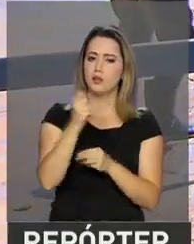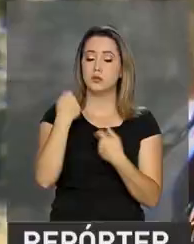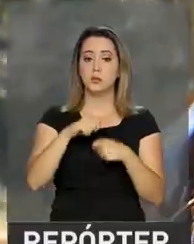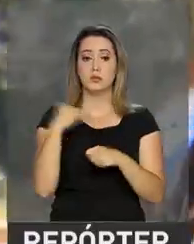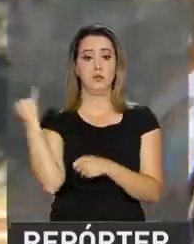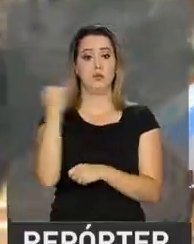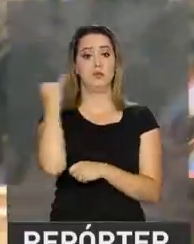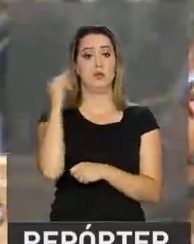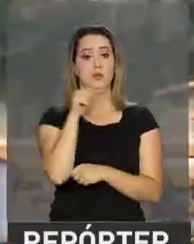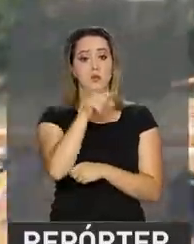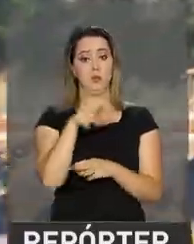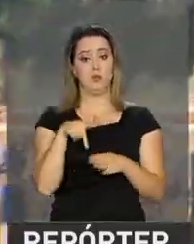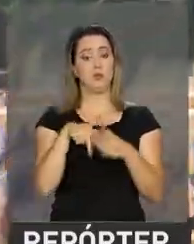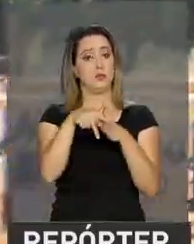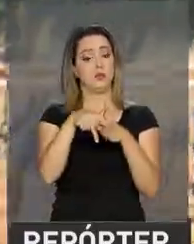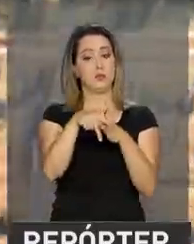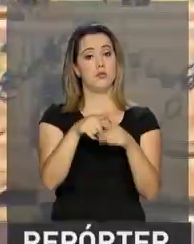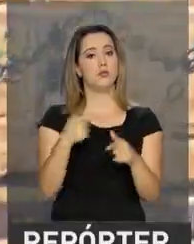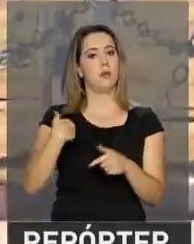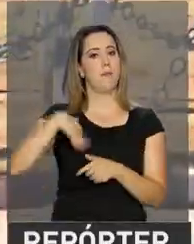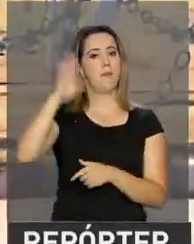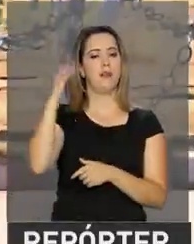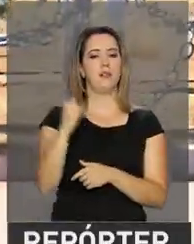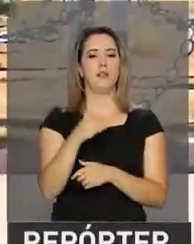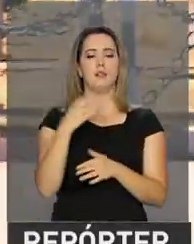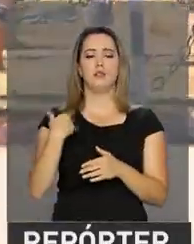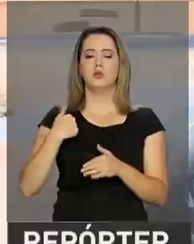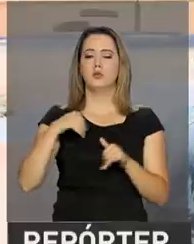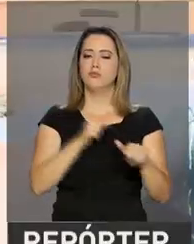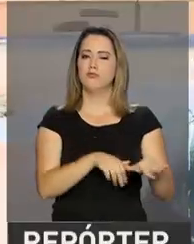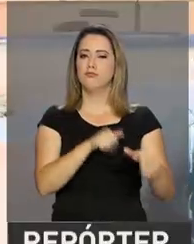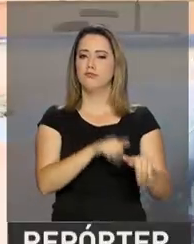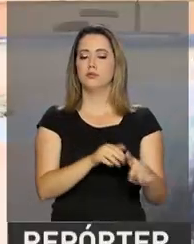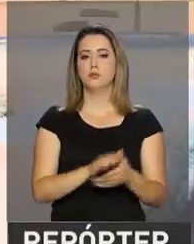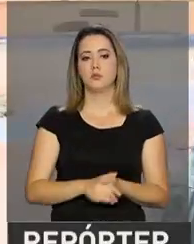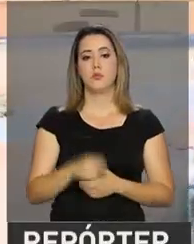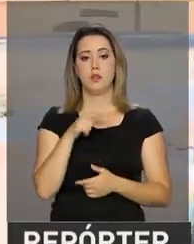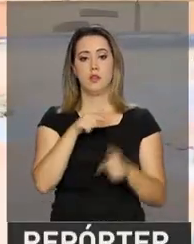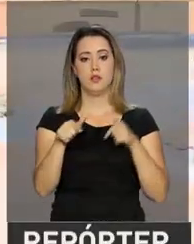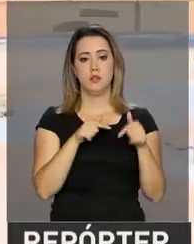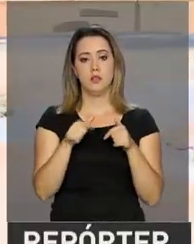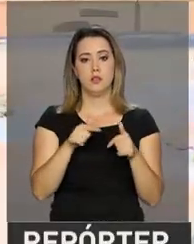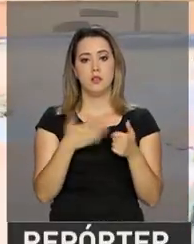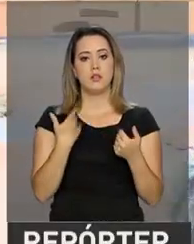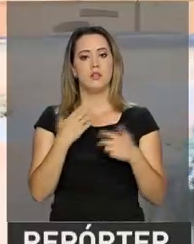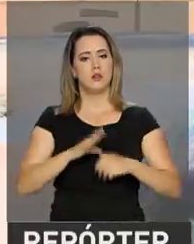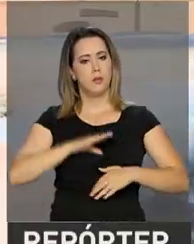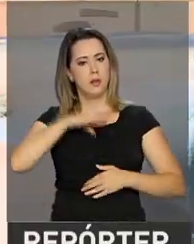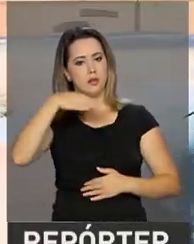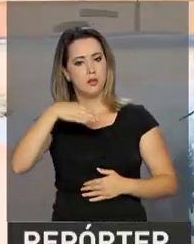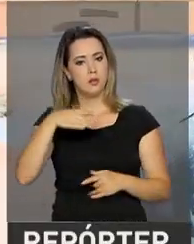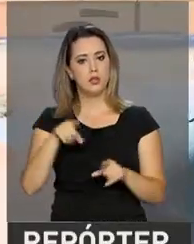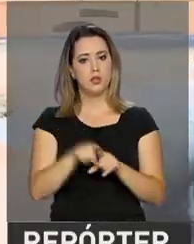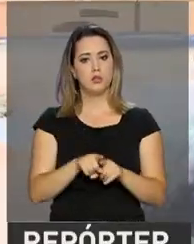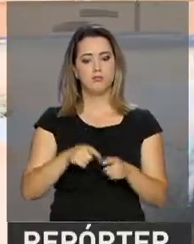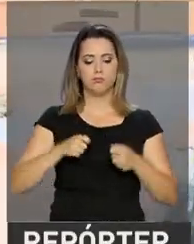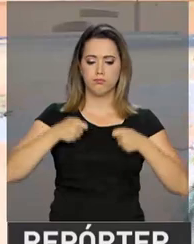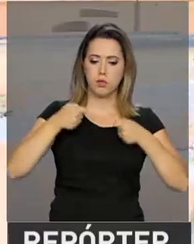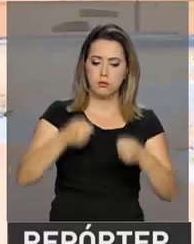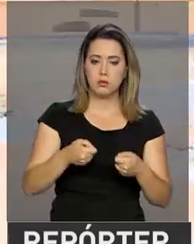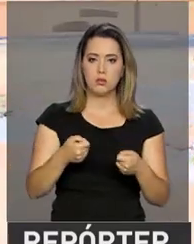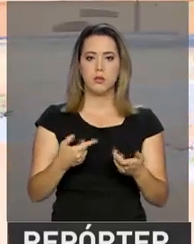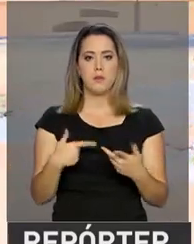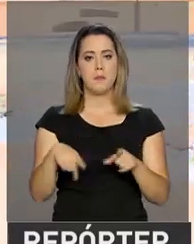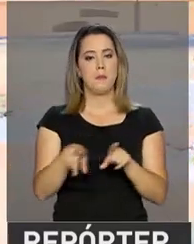pela importância dos cavalos, que vai muito além do desfile. Ele trabalha atributos da área afetiva, como coragem, né, determinação,